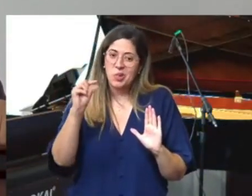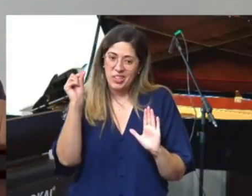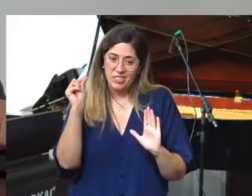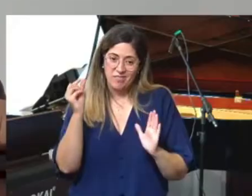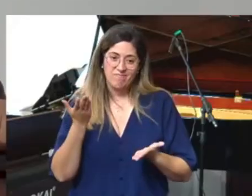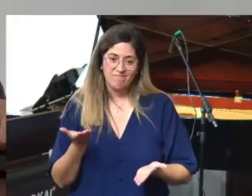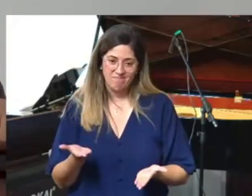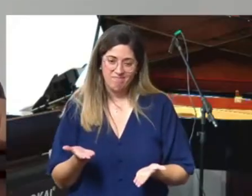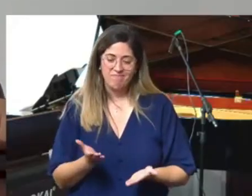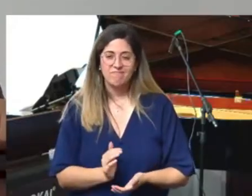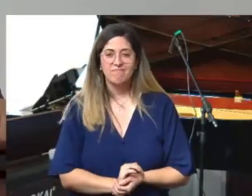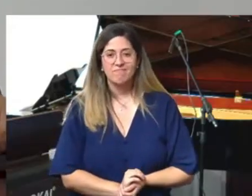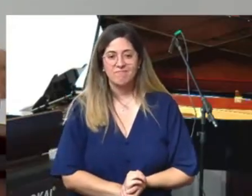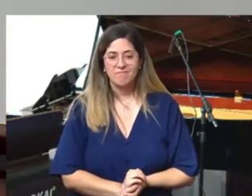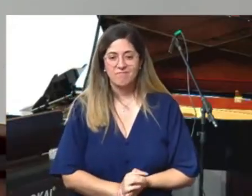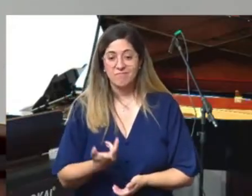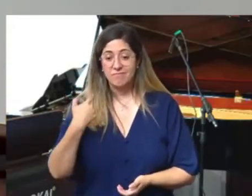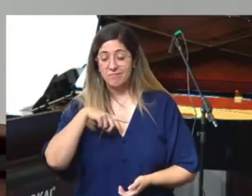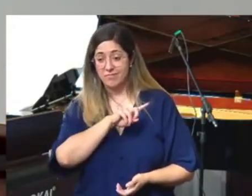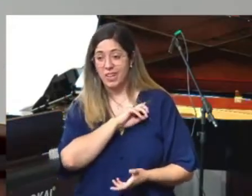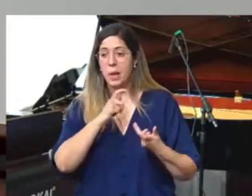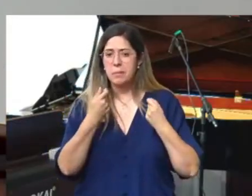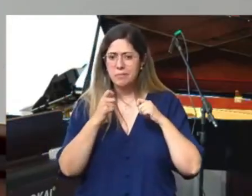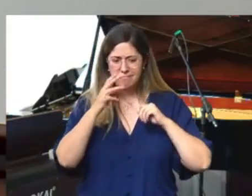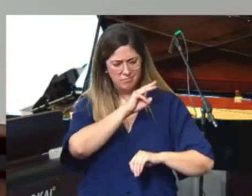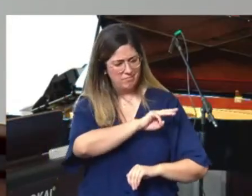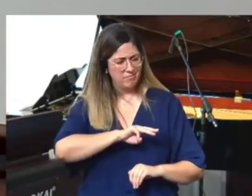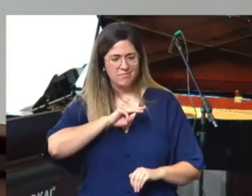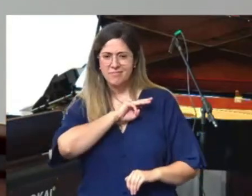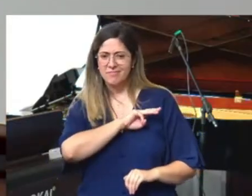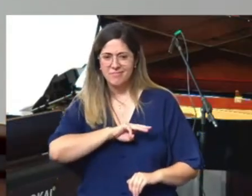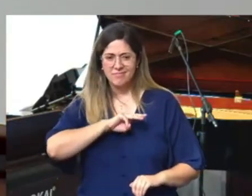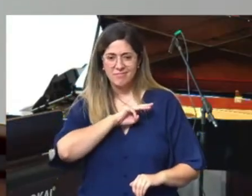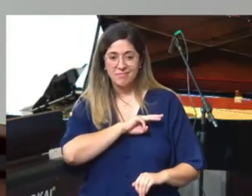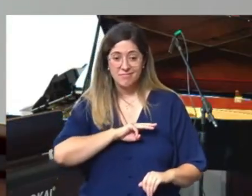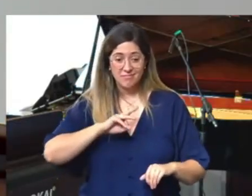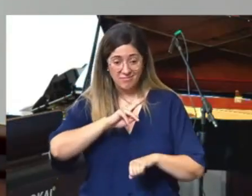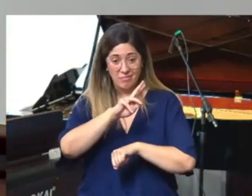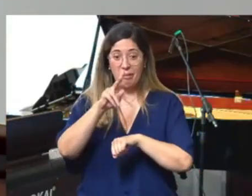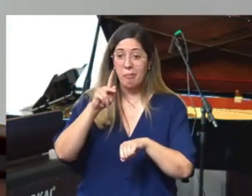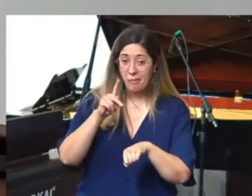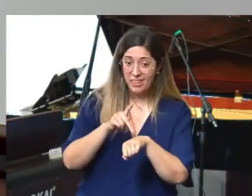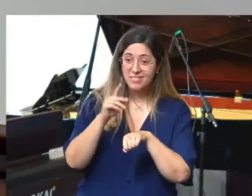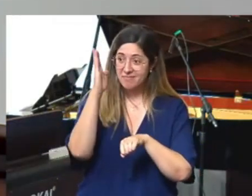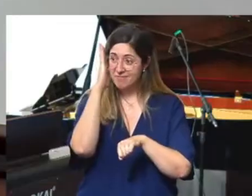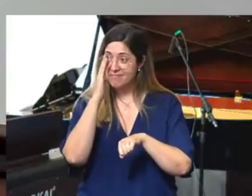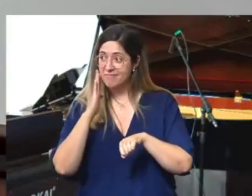A operarmos de uma forma missionária dentro e fora do país.